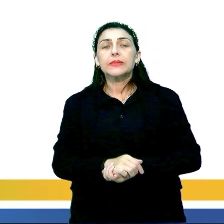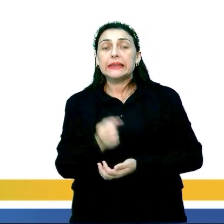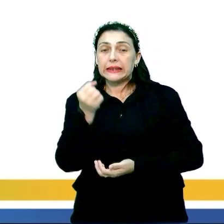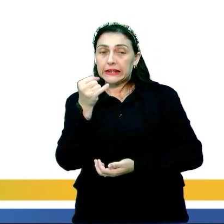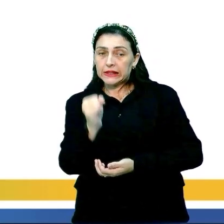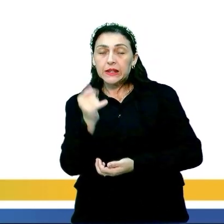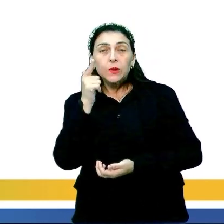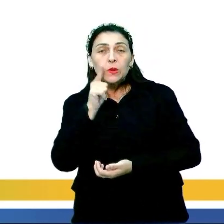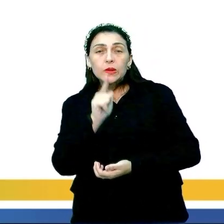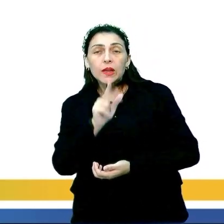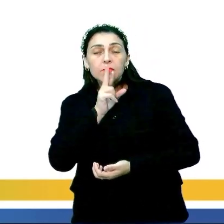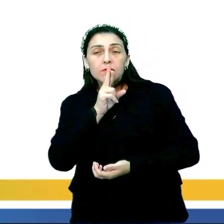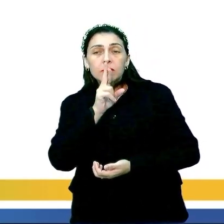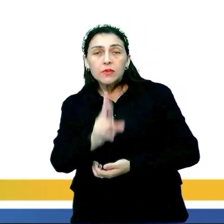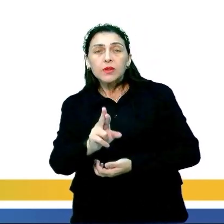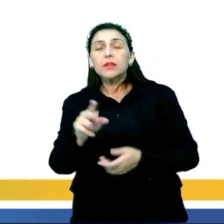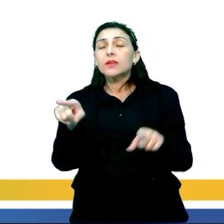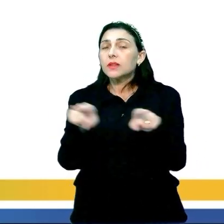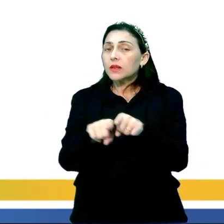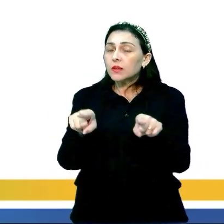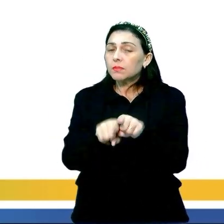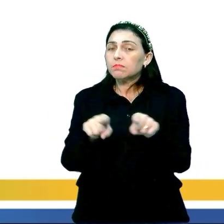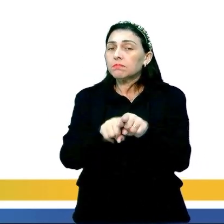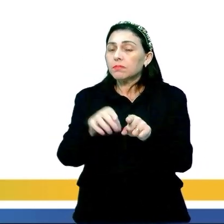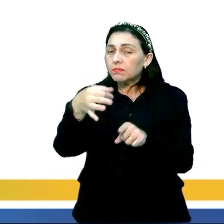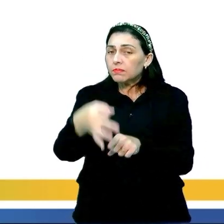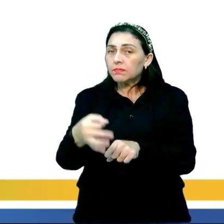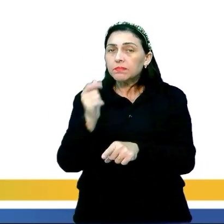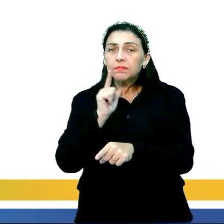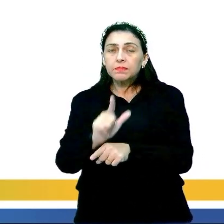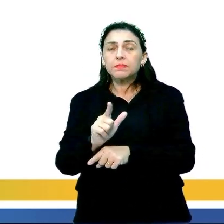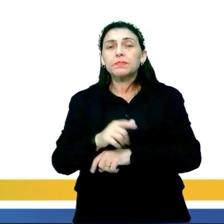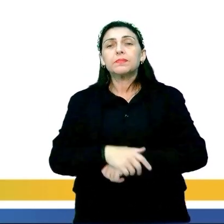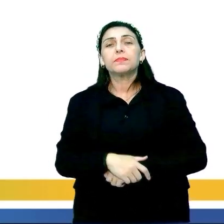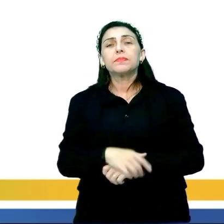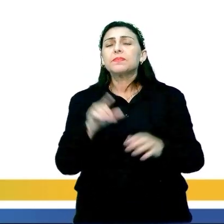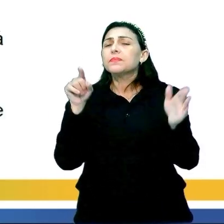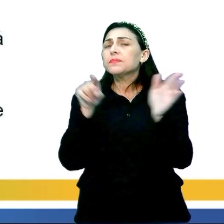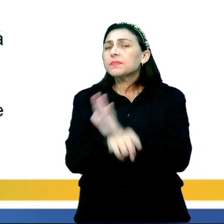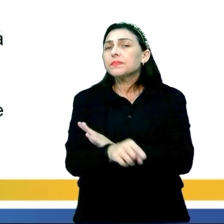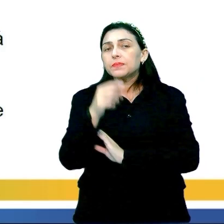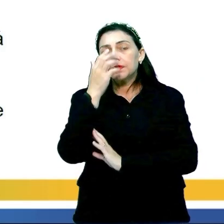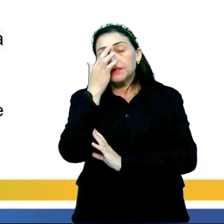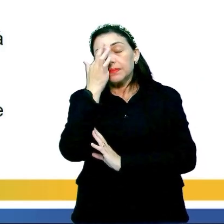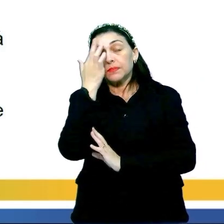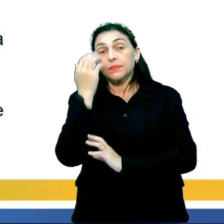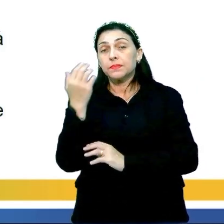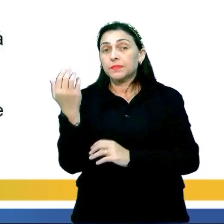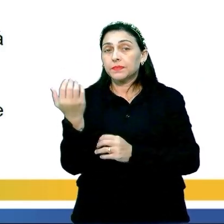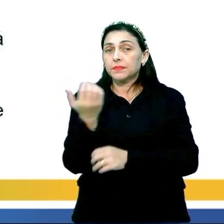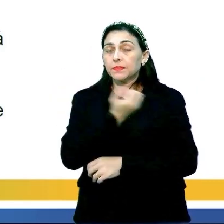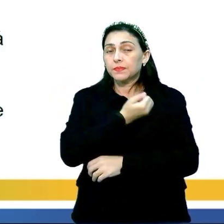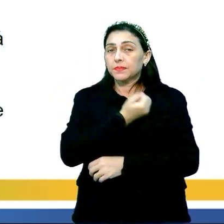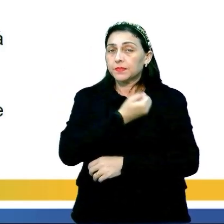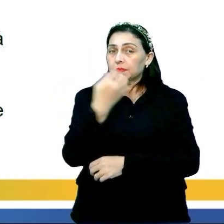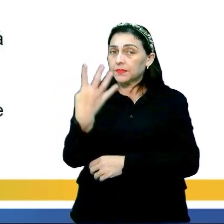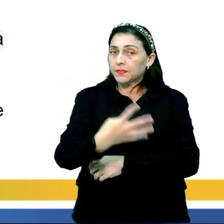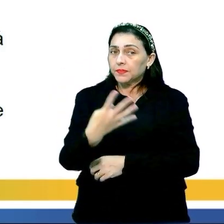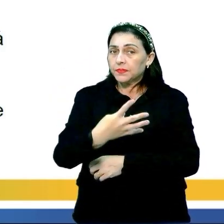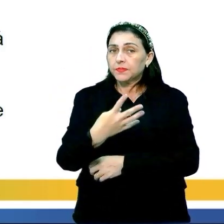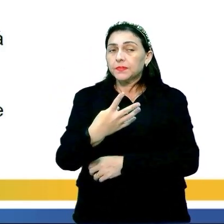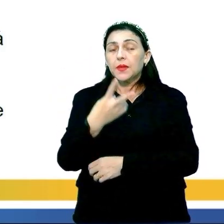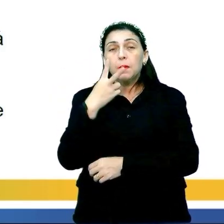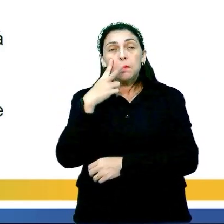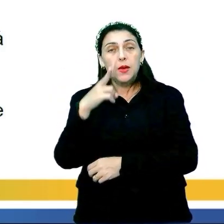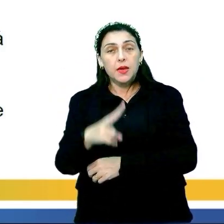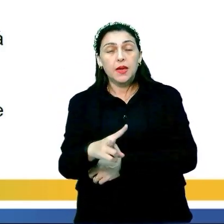se vocês conseguem responder essa daqui também e acertarem. Vamos à pergunta. Questão número 4.